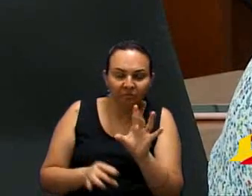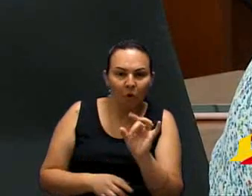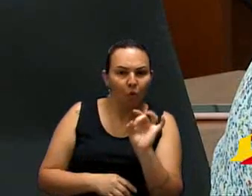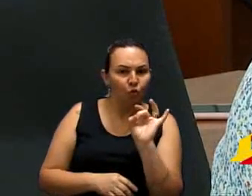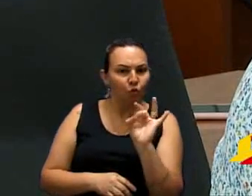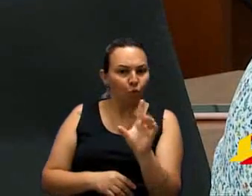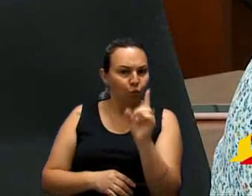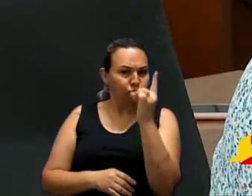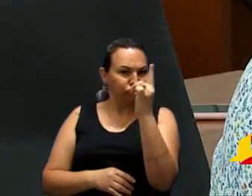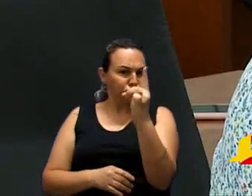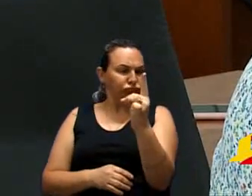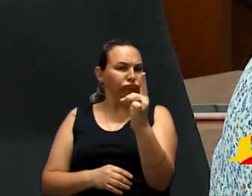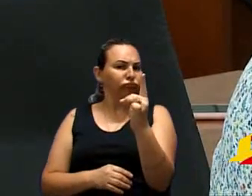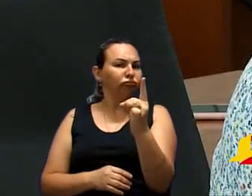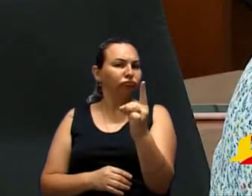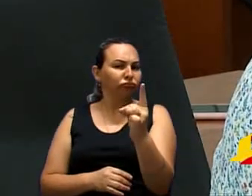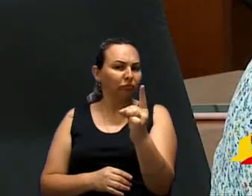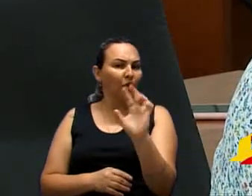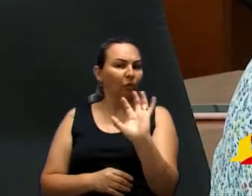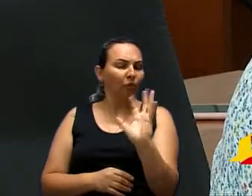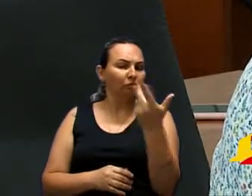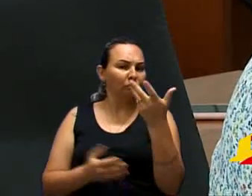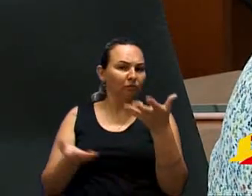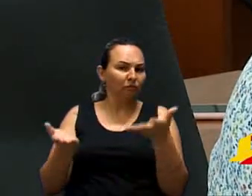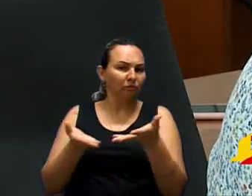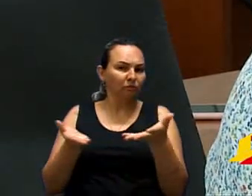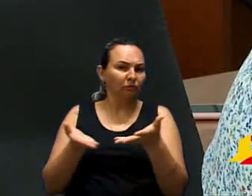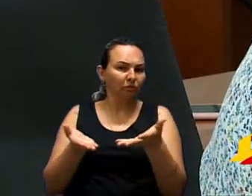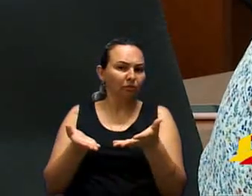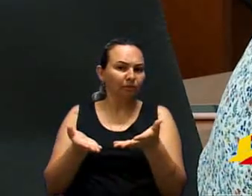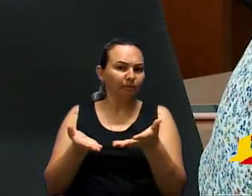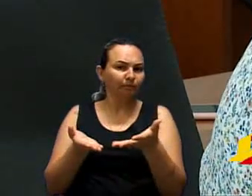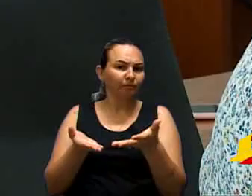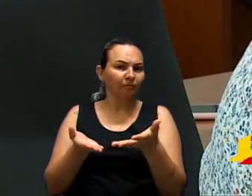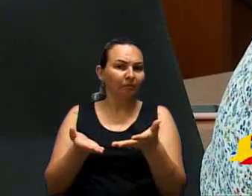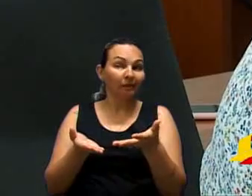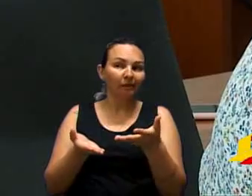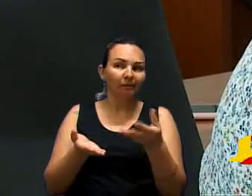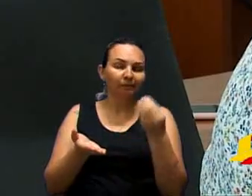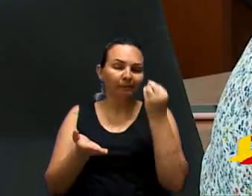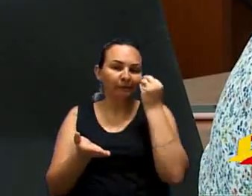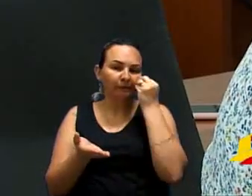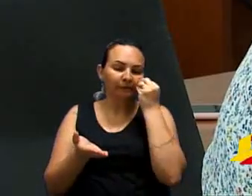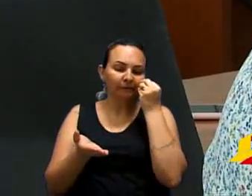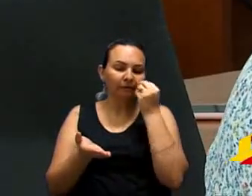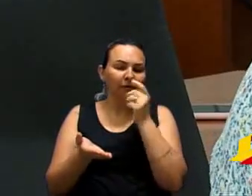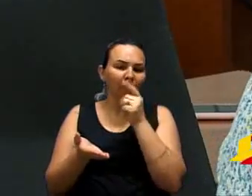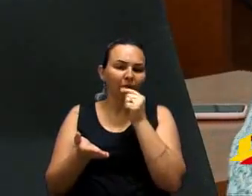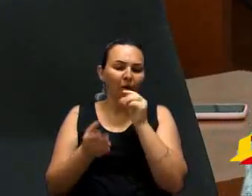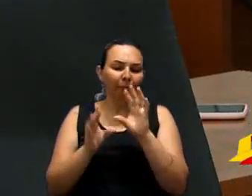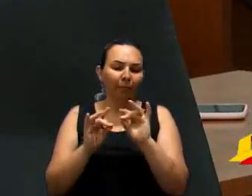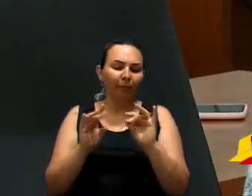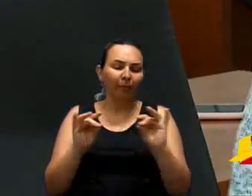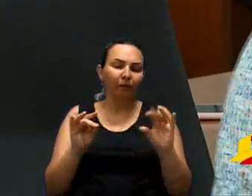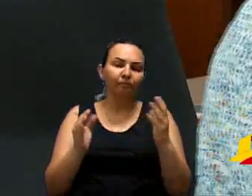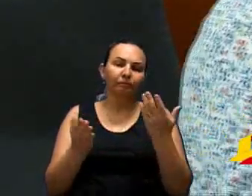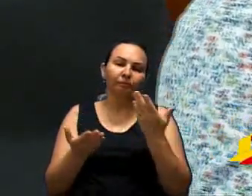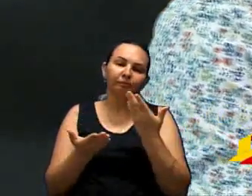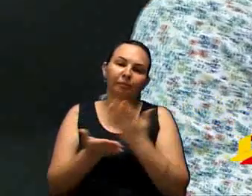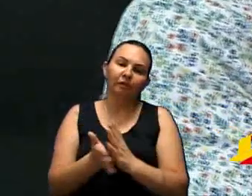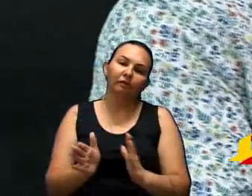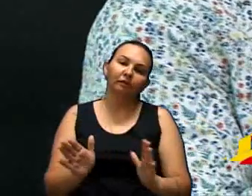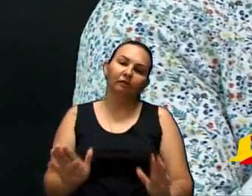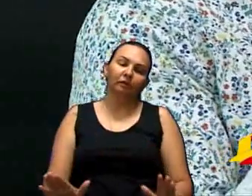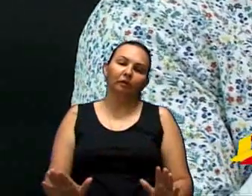caso é que tá acontecendo ea tendência é esse mas esse manancial morrer claro que a repercussão